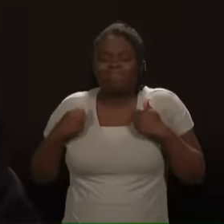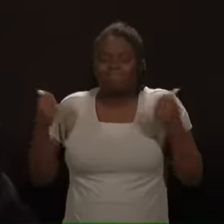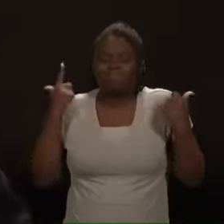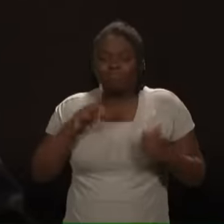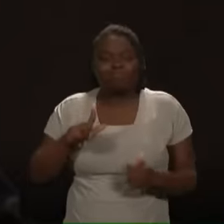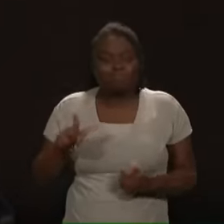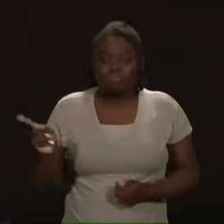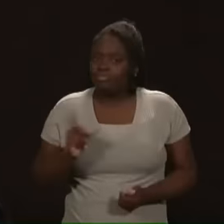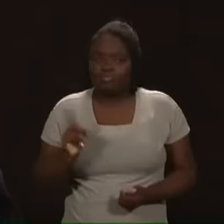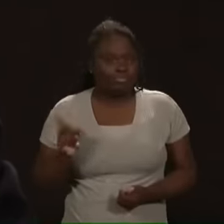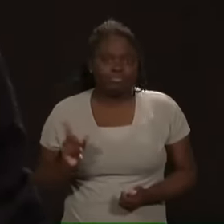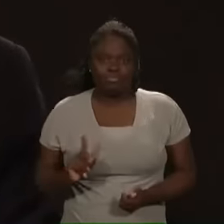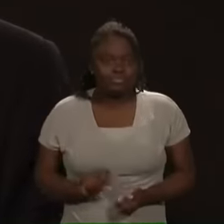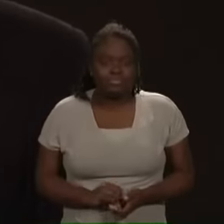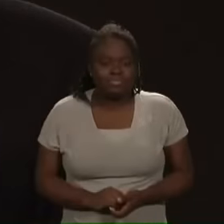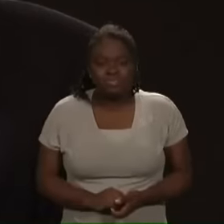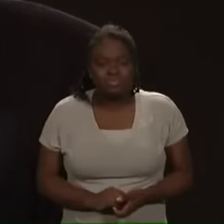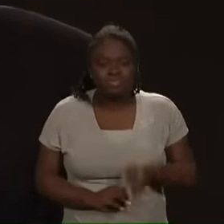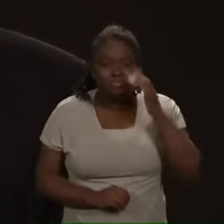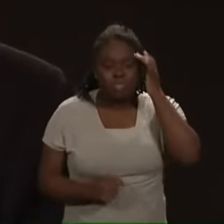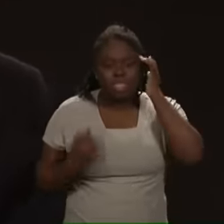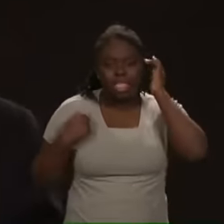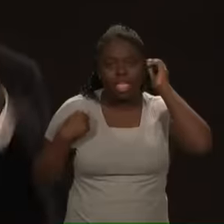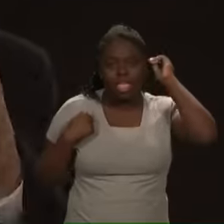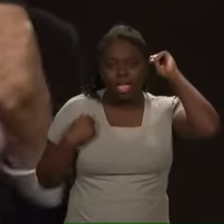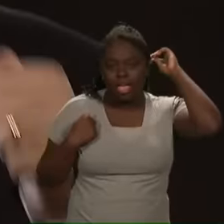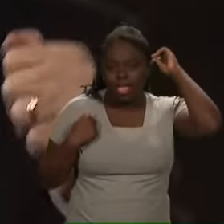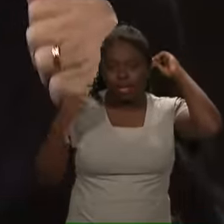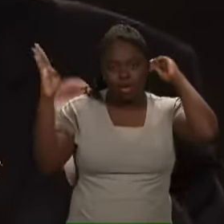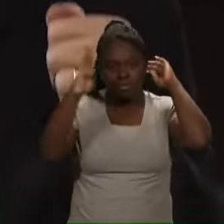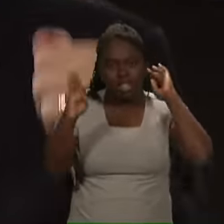Eu vou conseguir. O time do Brasil estava lá,